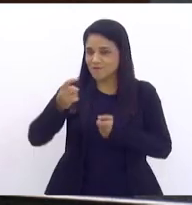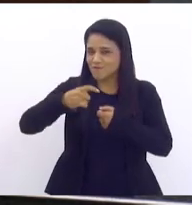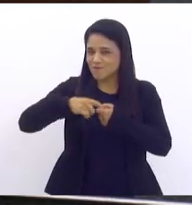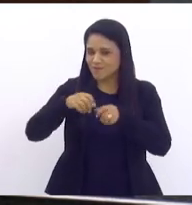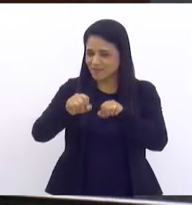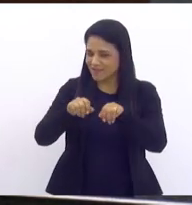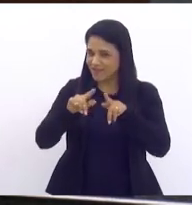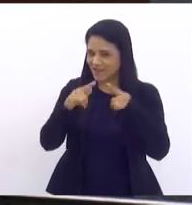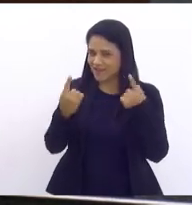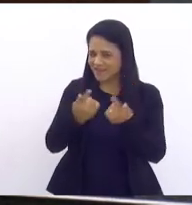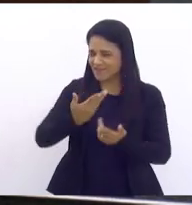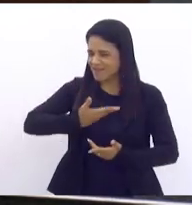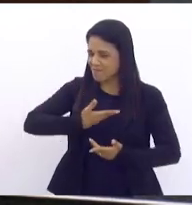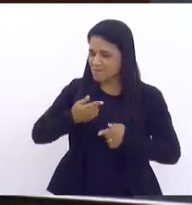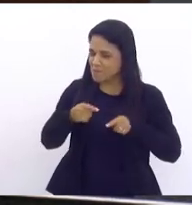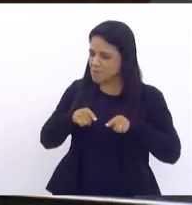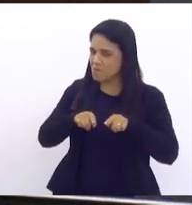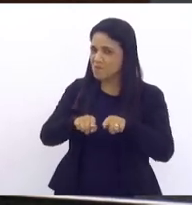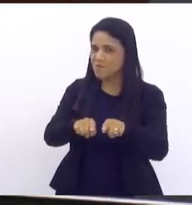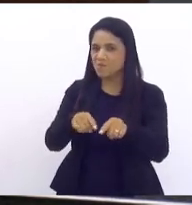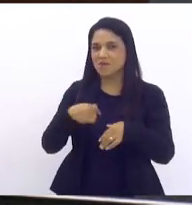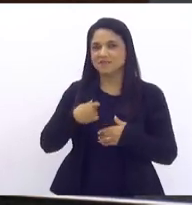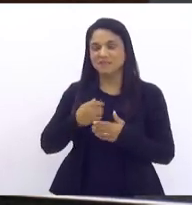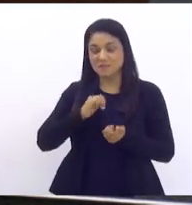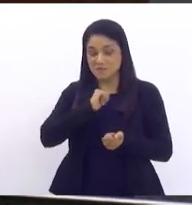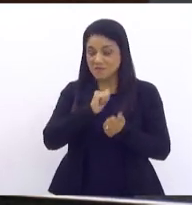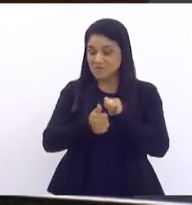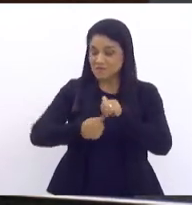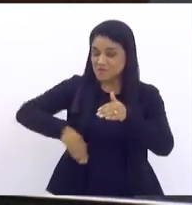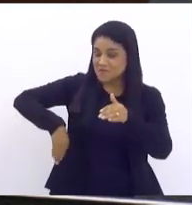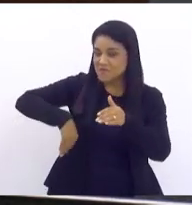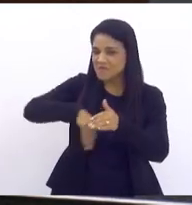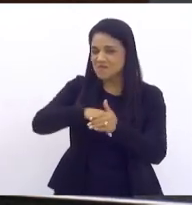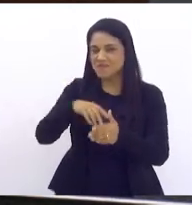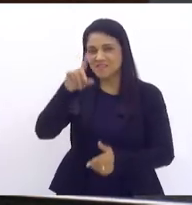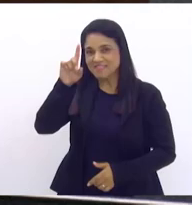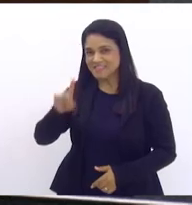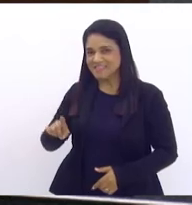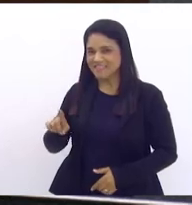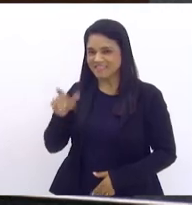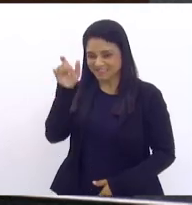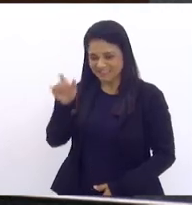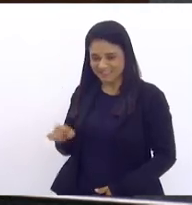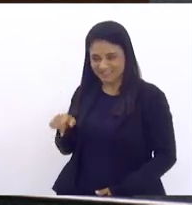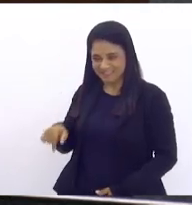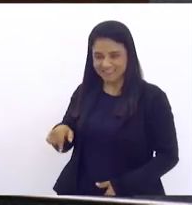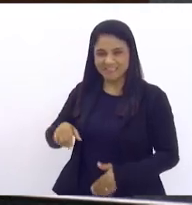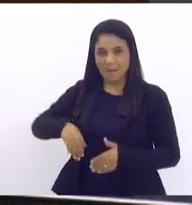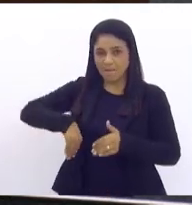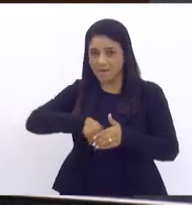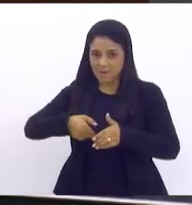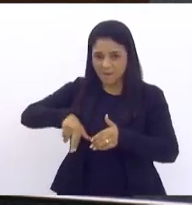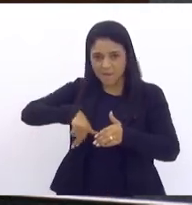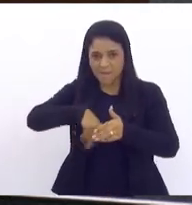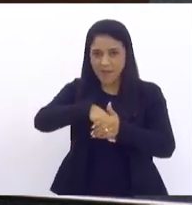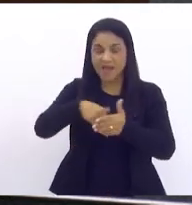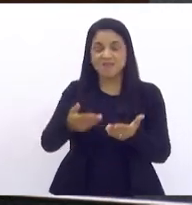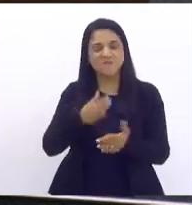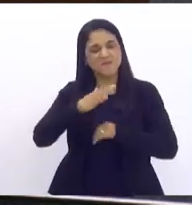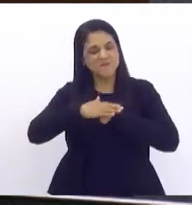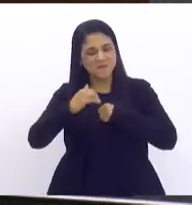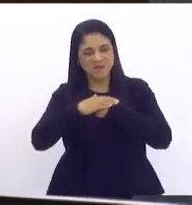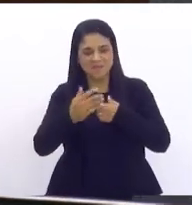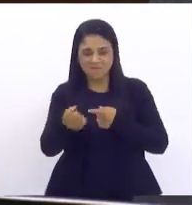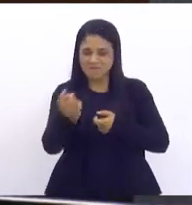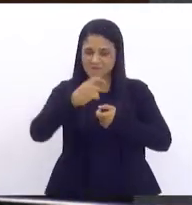grande amigo, um grande parceiro. Nosso lateral direito do time da Alerj. Na qual nós temos o maior carinho imenso por ele, está retornando aqui à